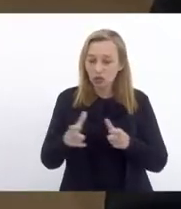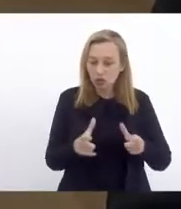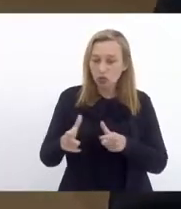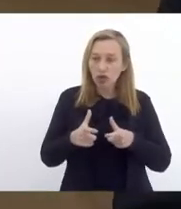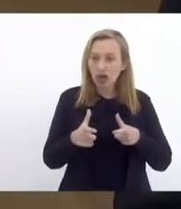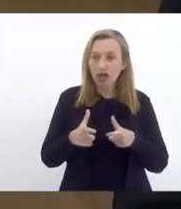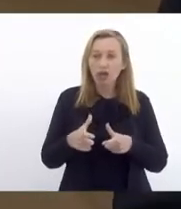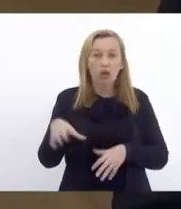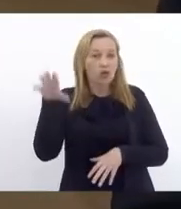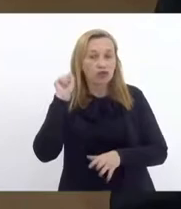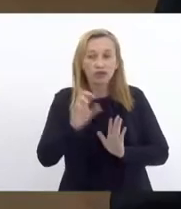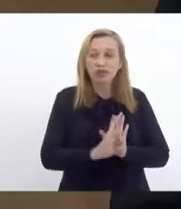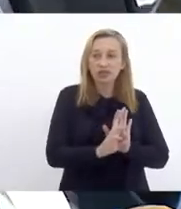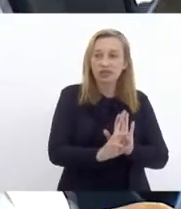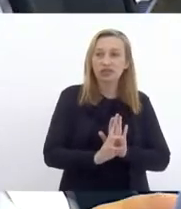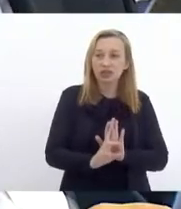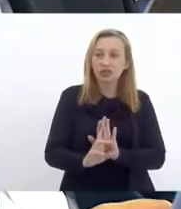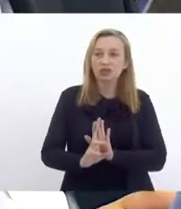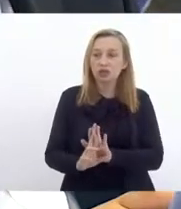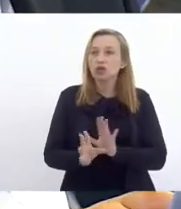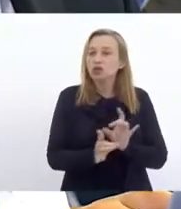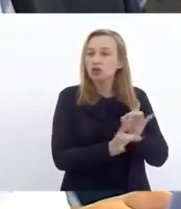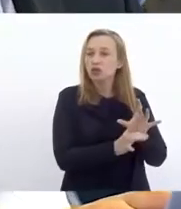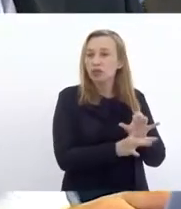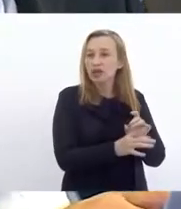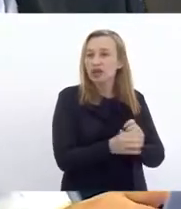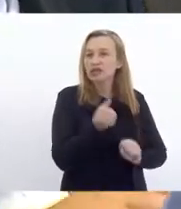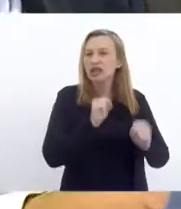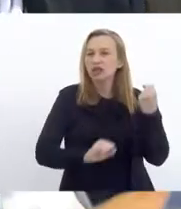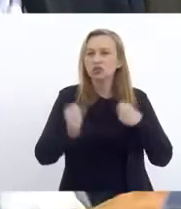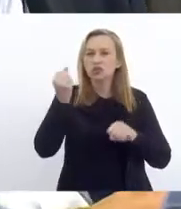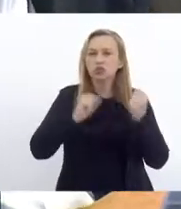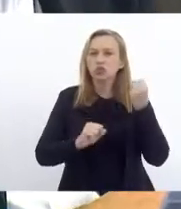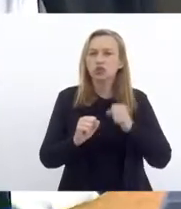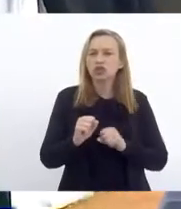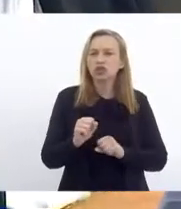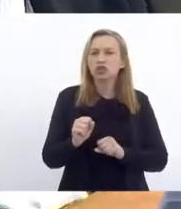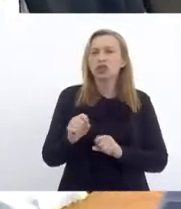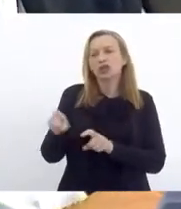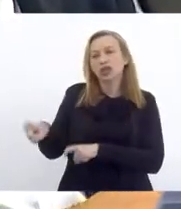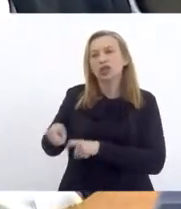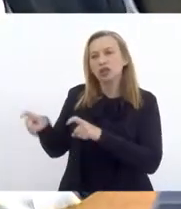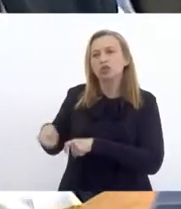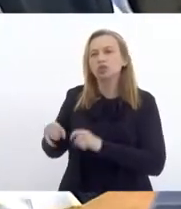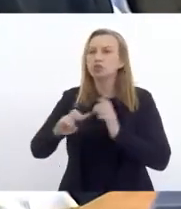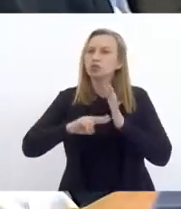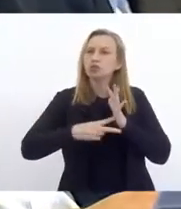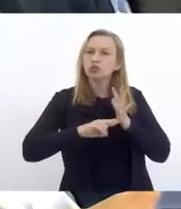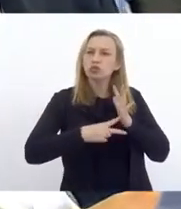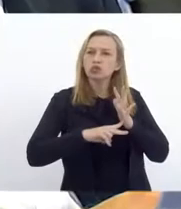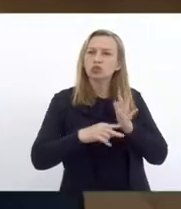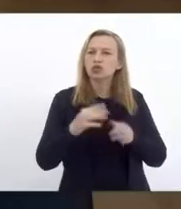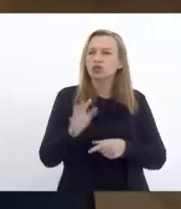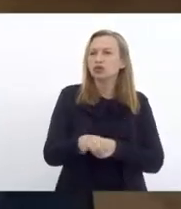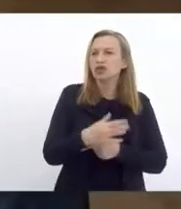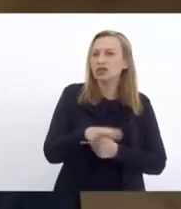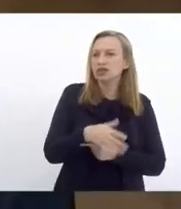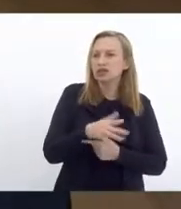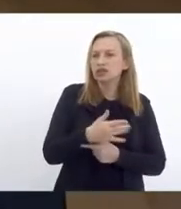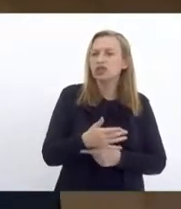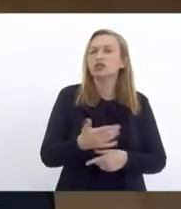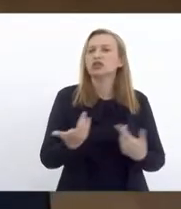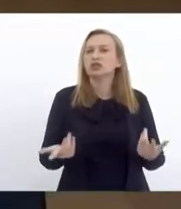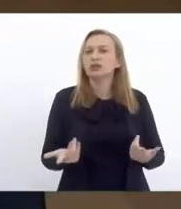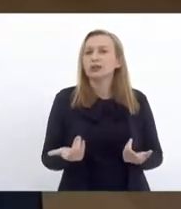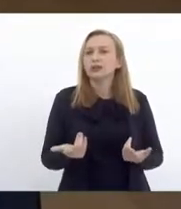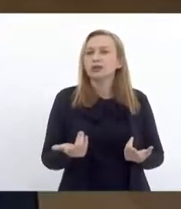ouvindo representantes do comércio, da indústria, da agricultura, do sindicato, dos taxistas,